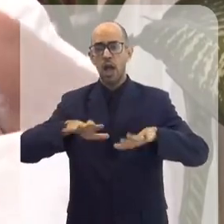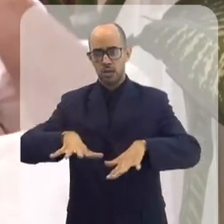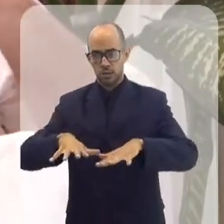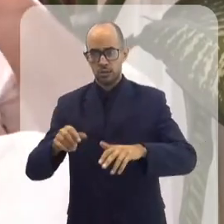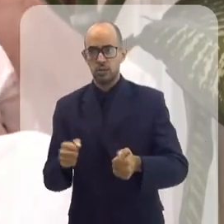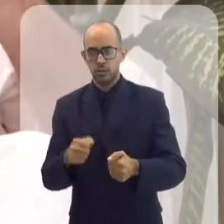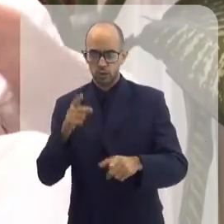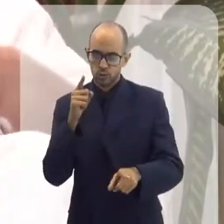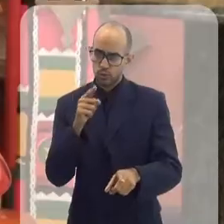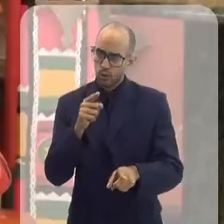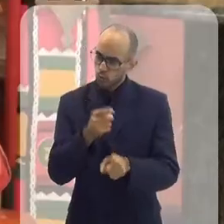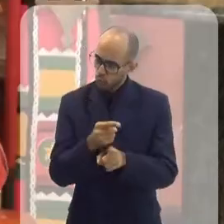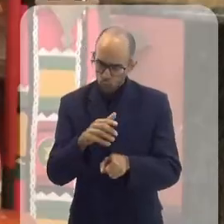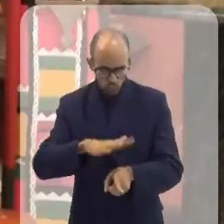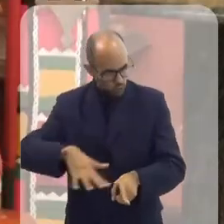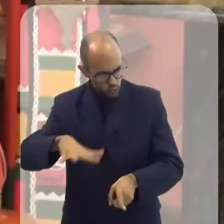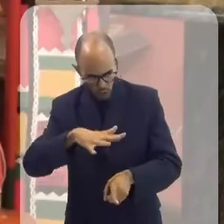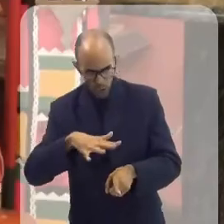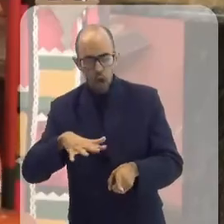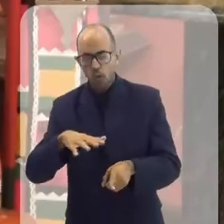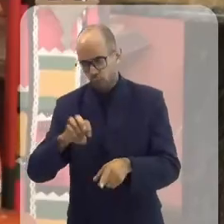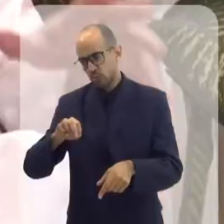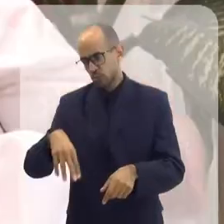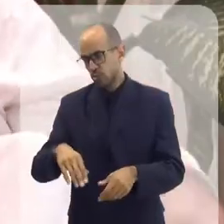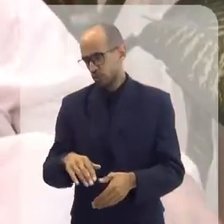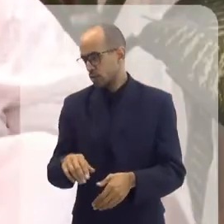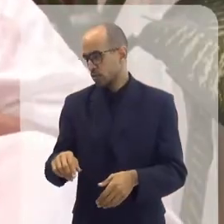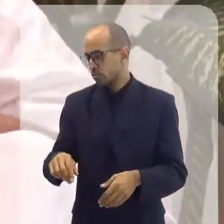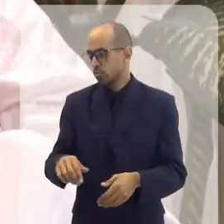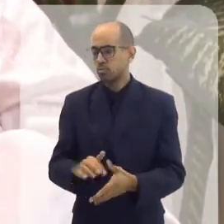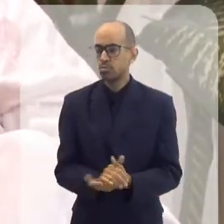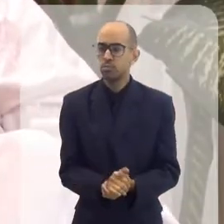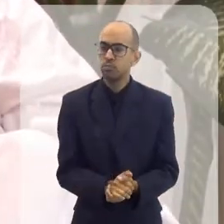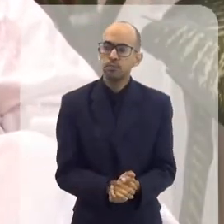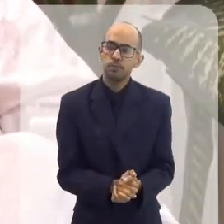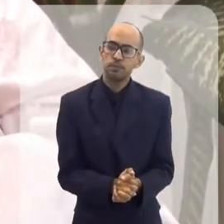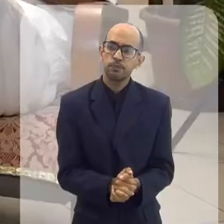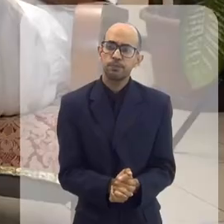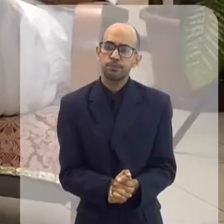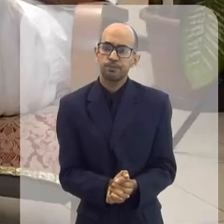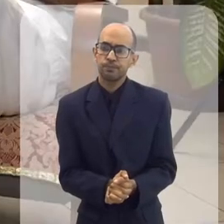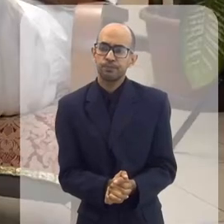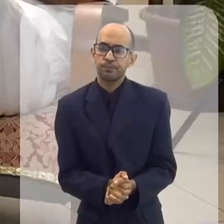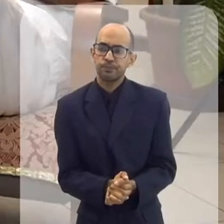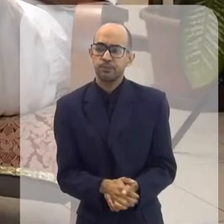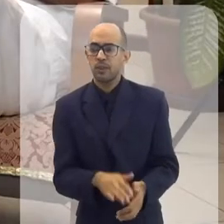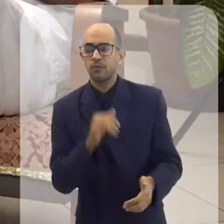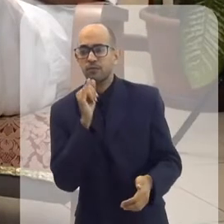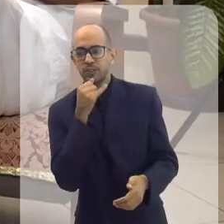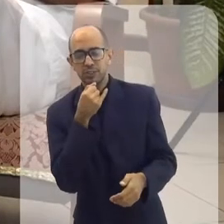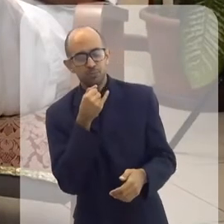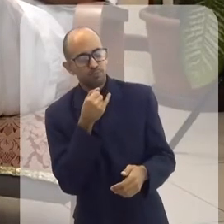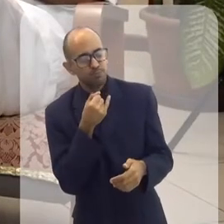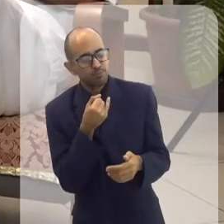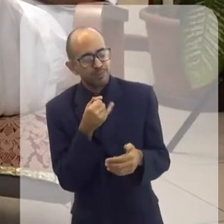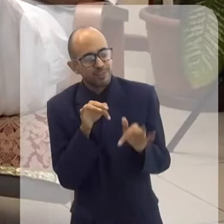precisa ser encontrados né no tudo é como eu tô com vestido perfeito